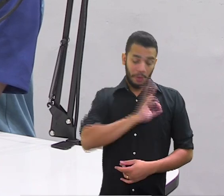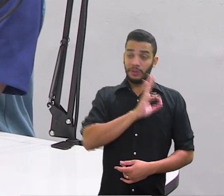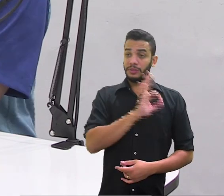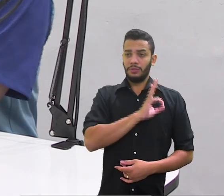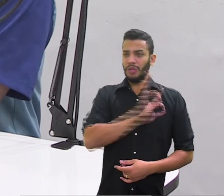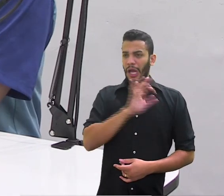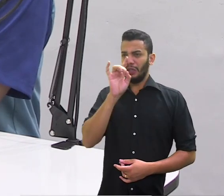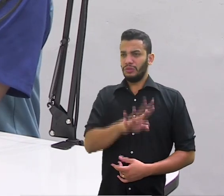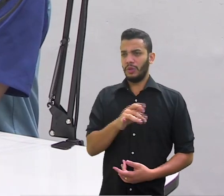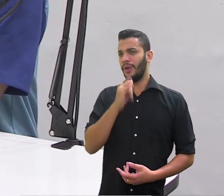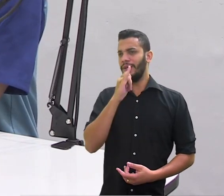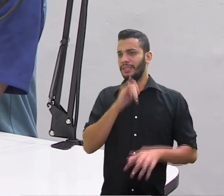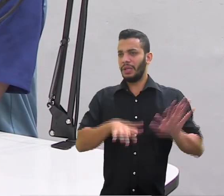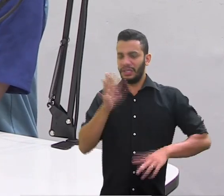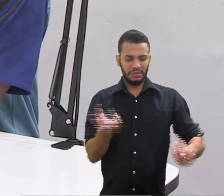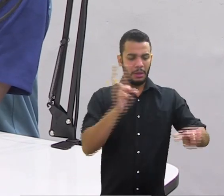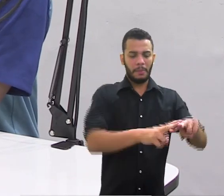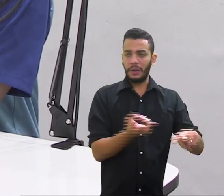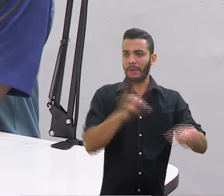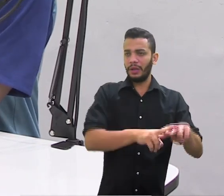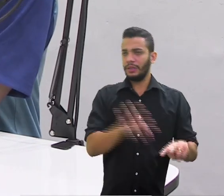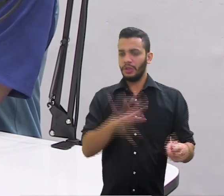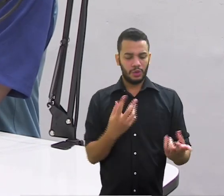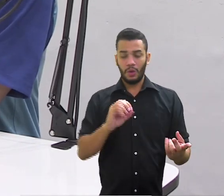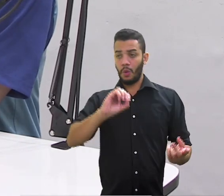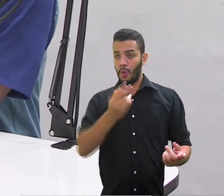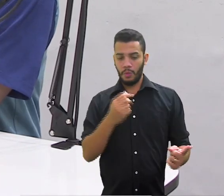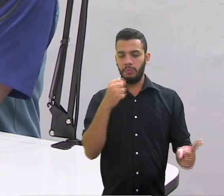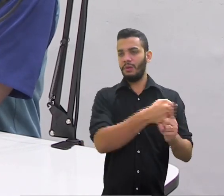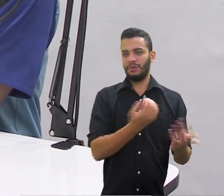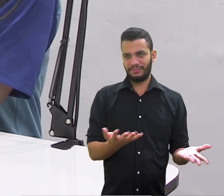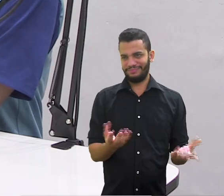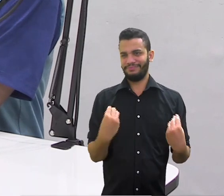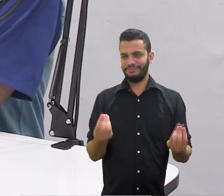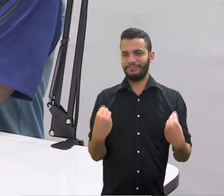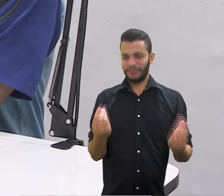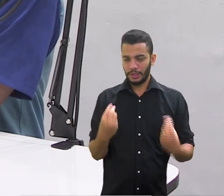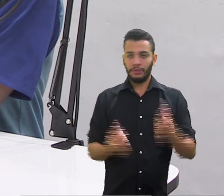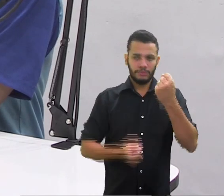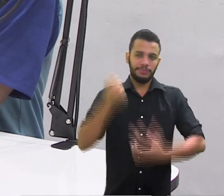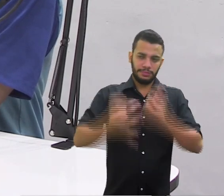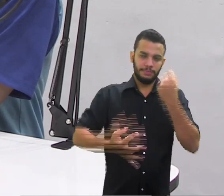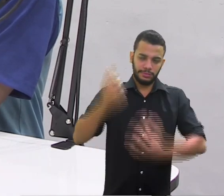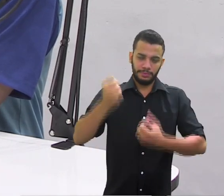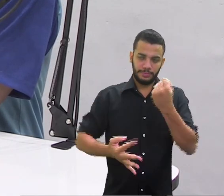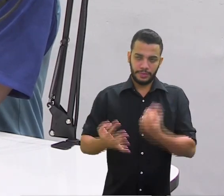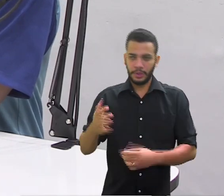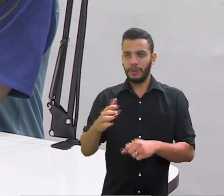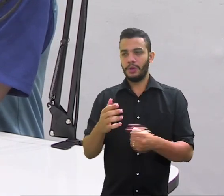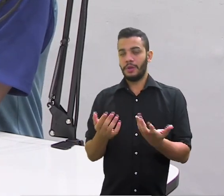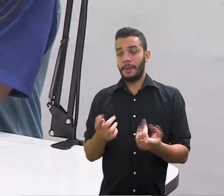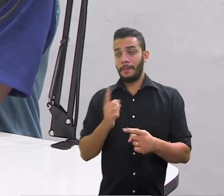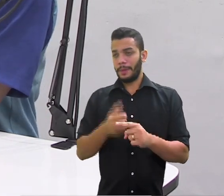repressivo, né? De atuação, aconteceu, faz uma ocorrência, liga e tal, mas também tem um outro lado da Polícia Militar que poucas pessoas